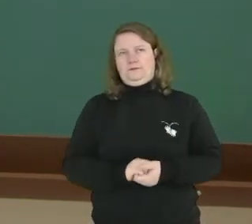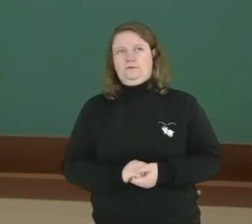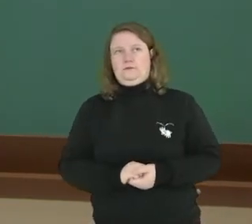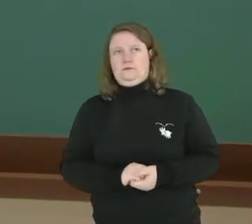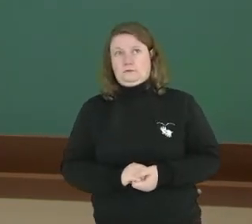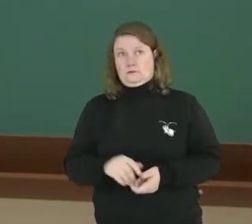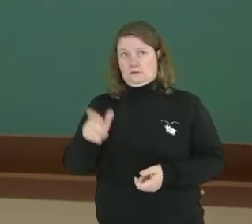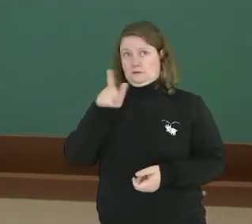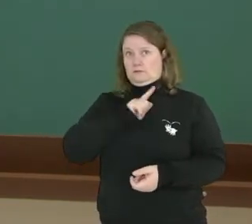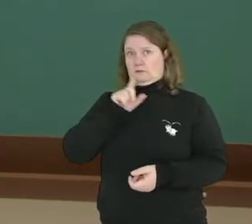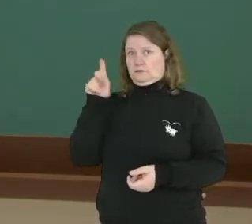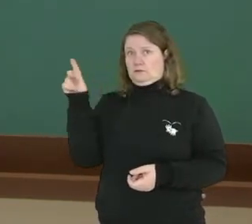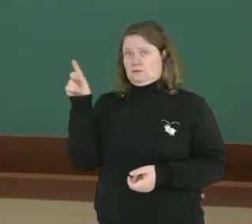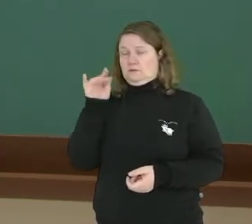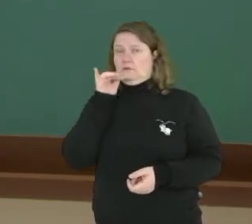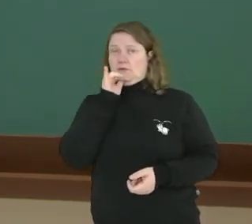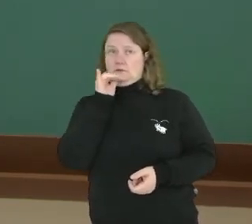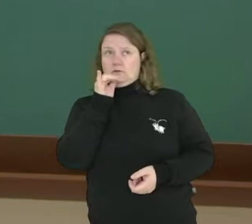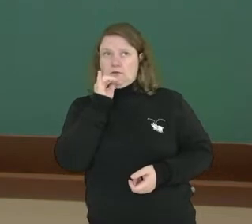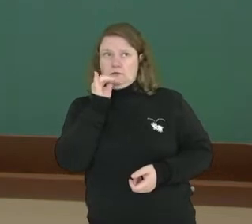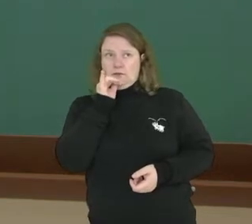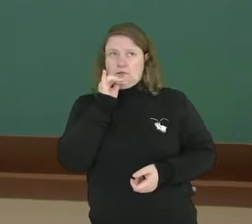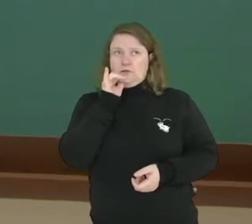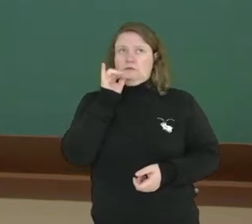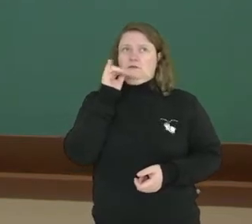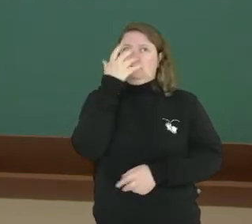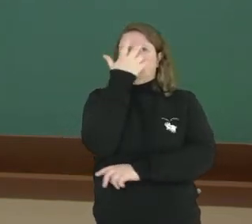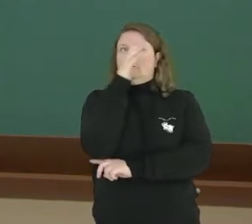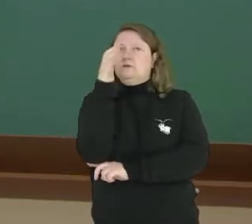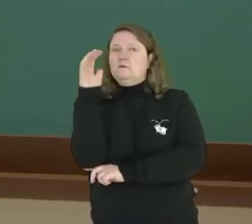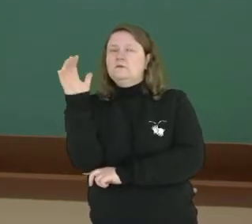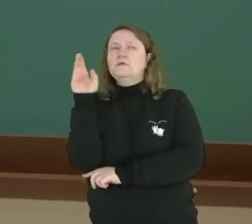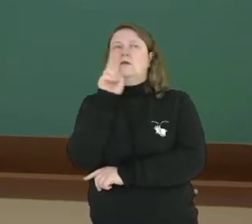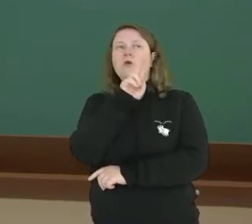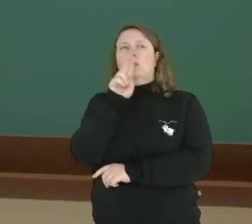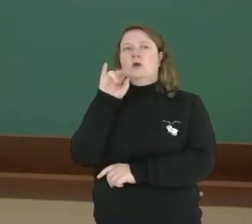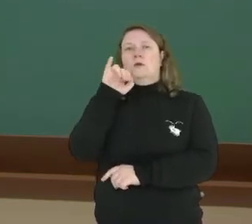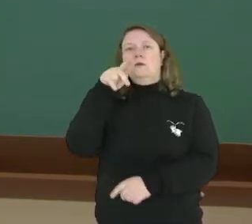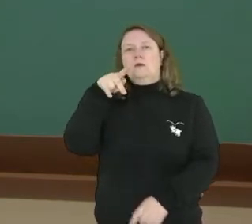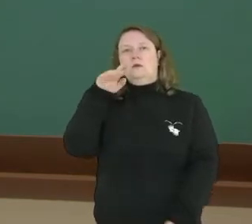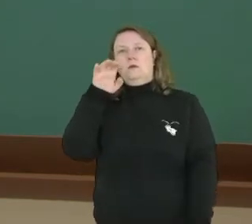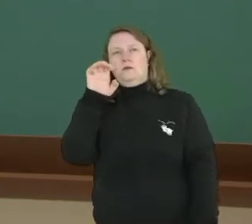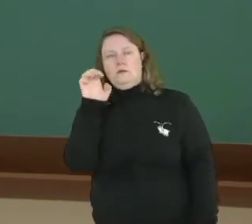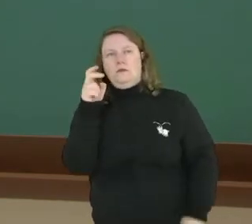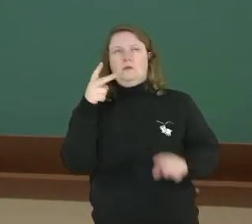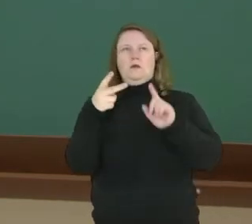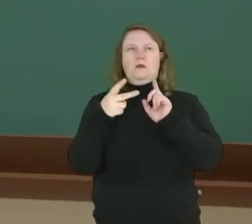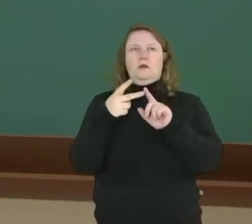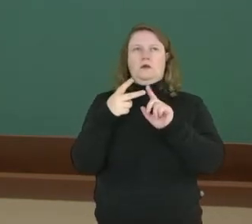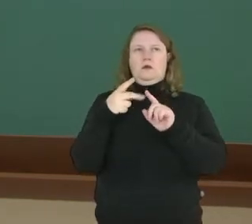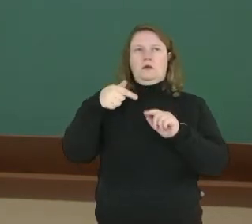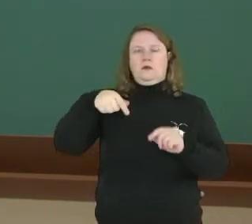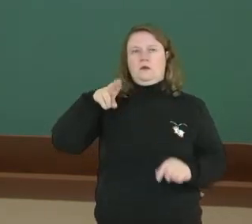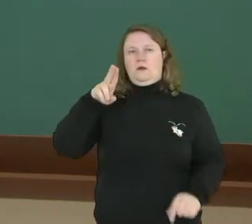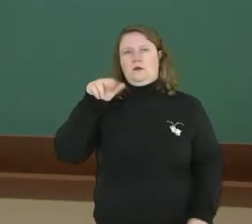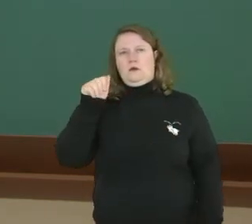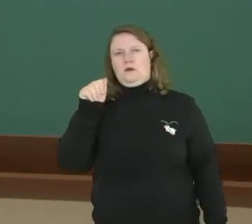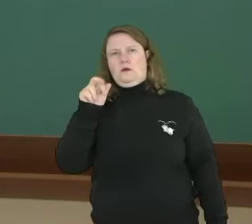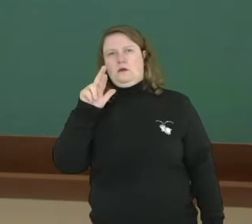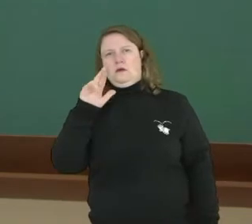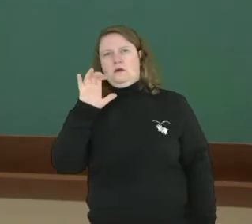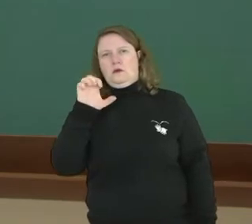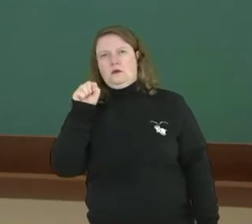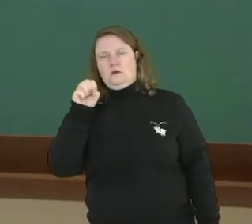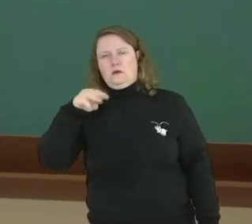né, da vegetação, como o ipê, a quaresmeira, o palmiteiro, a canela, que estão